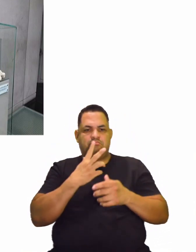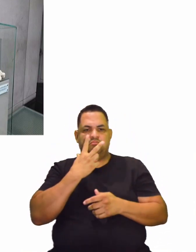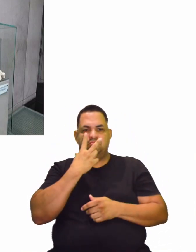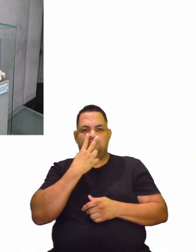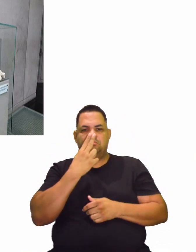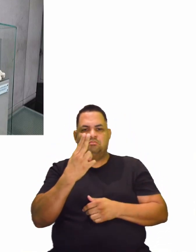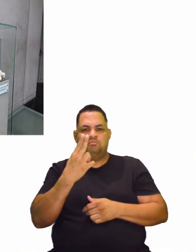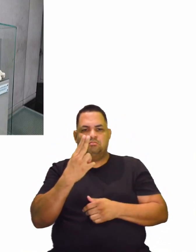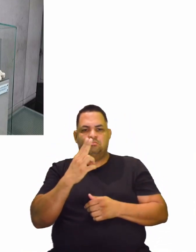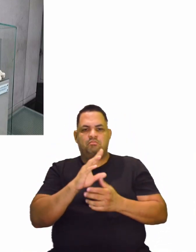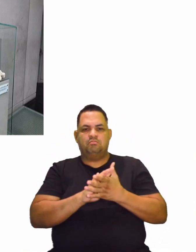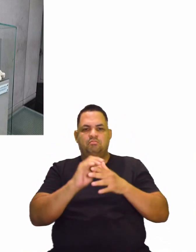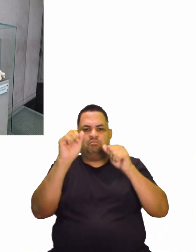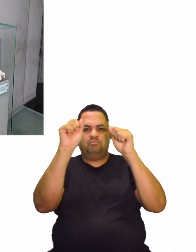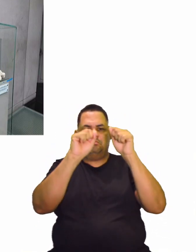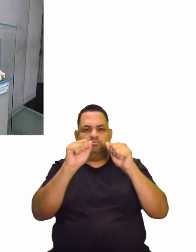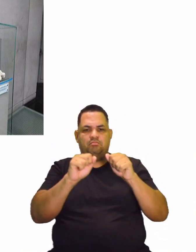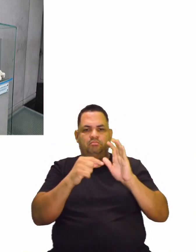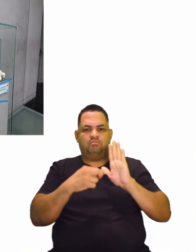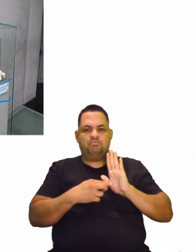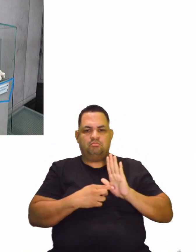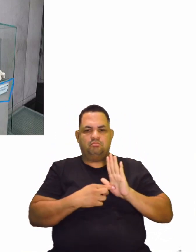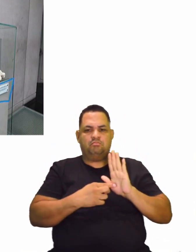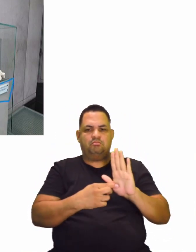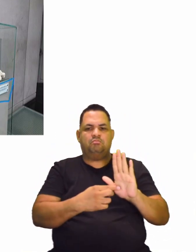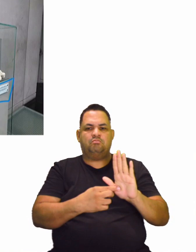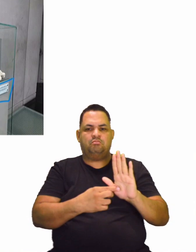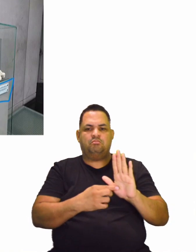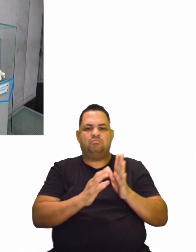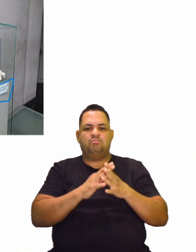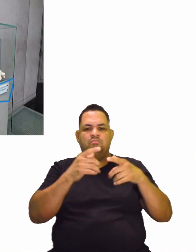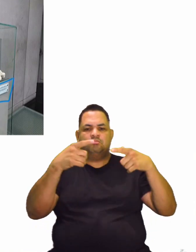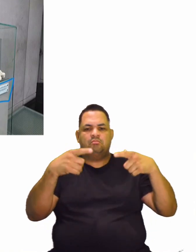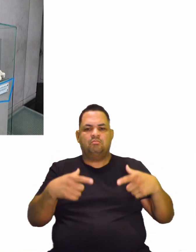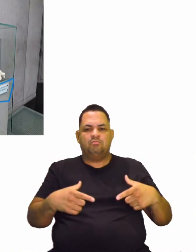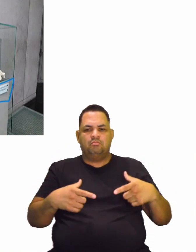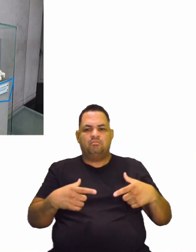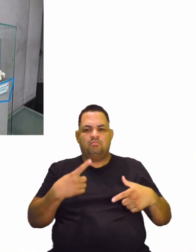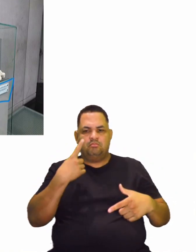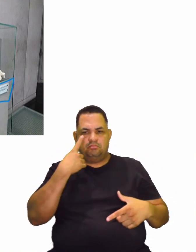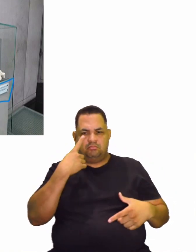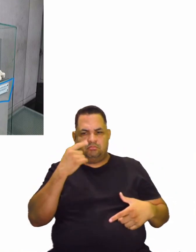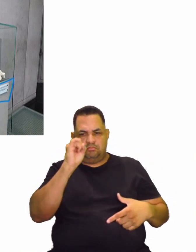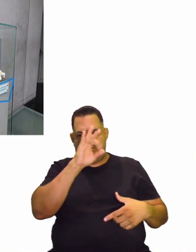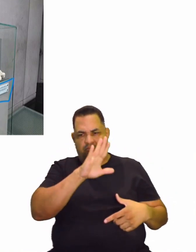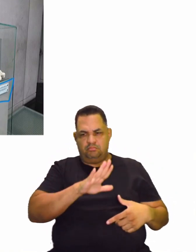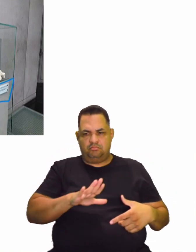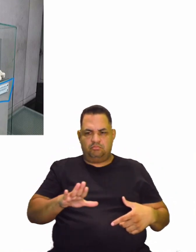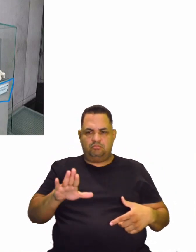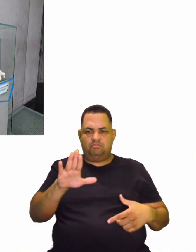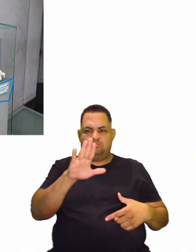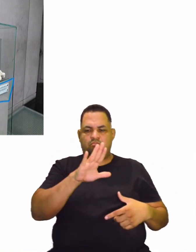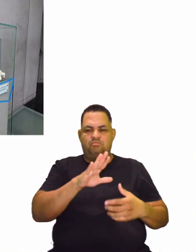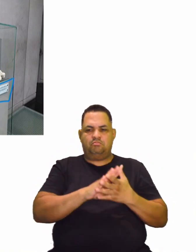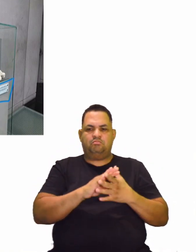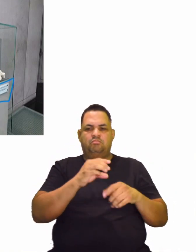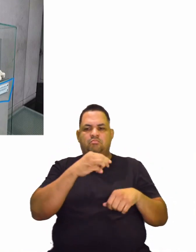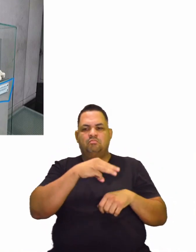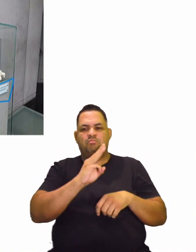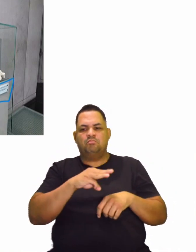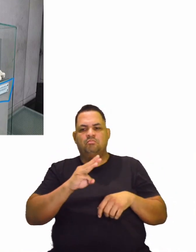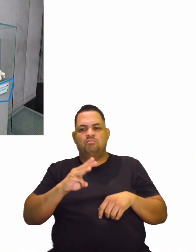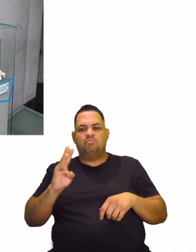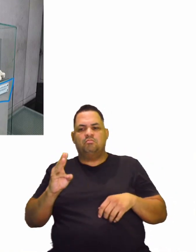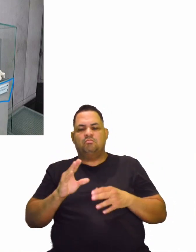essas esculturas estão expostas, né, em algum local. Eu peguei essa imagem lá de um site